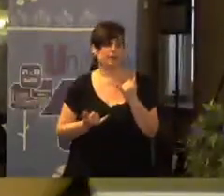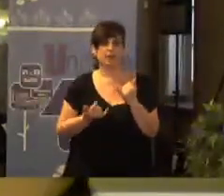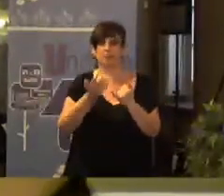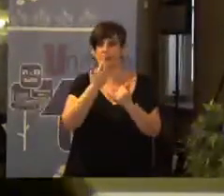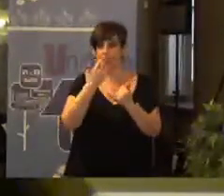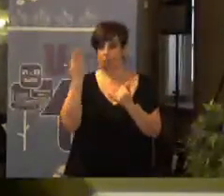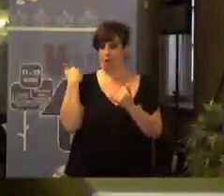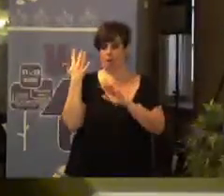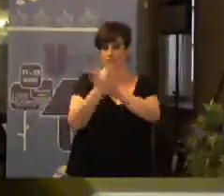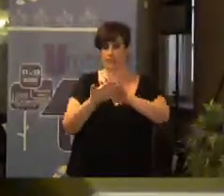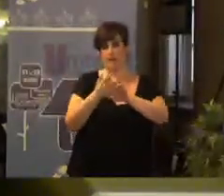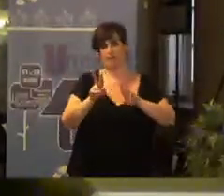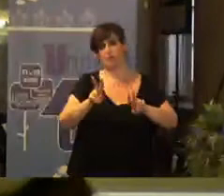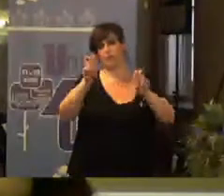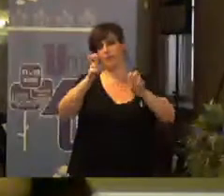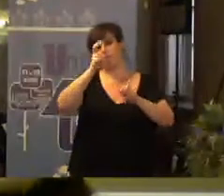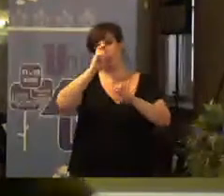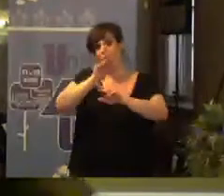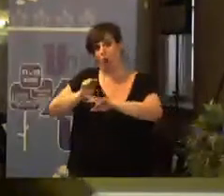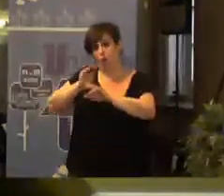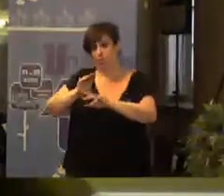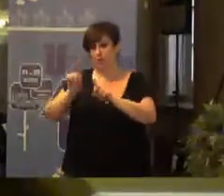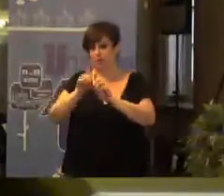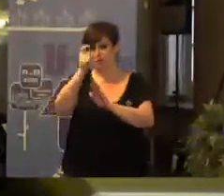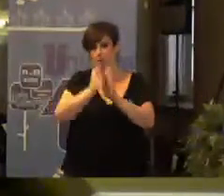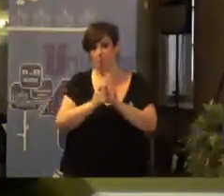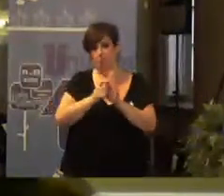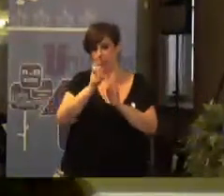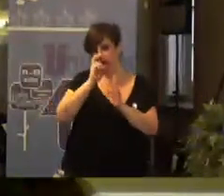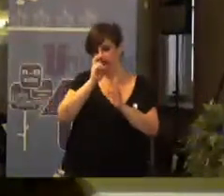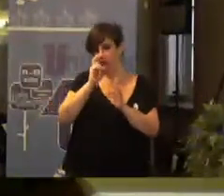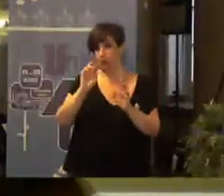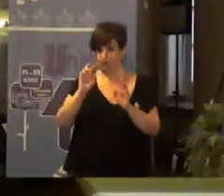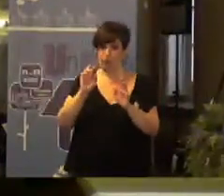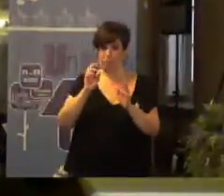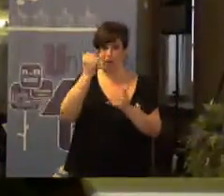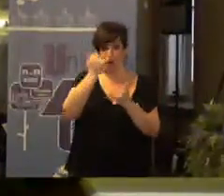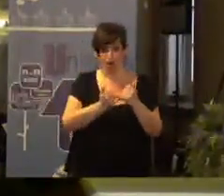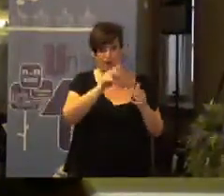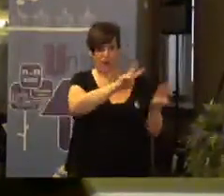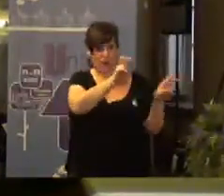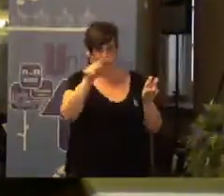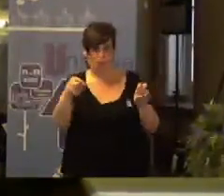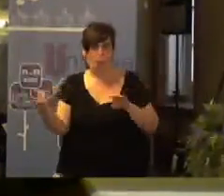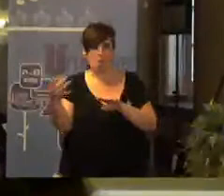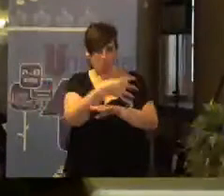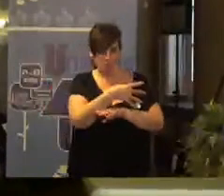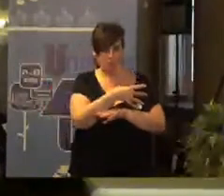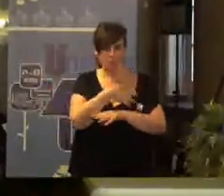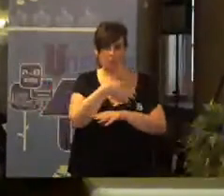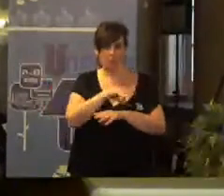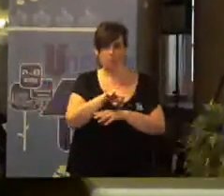conservadores, esta questão dos valores antigos que estão a ganhar aos valores novos, vai fazer uma